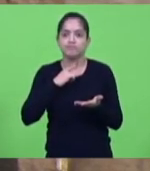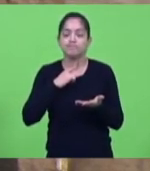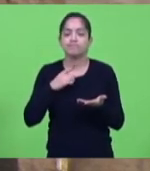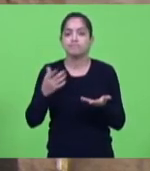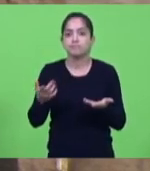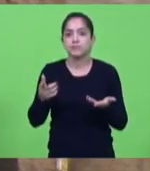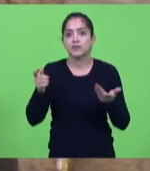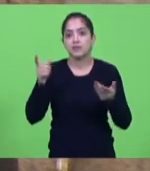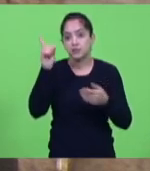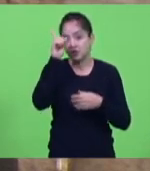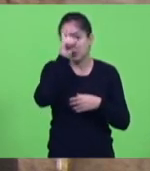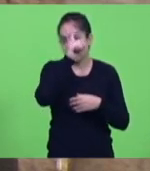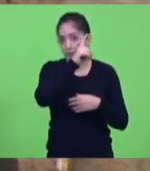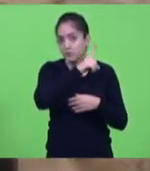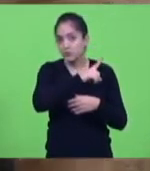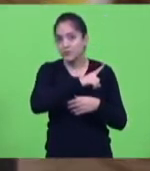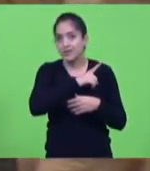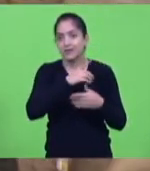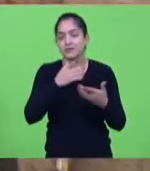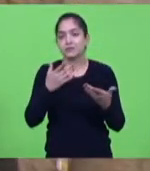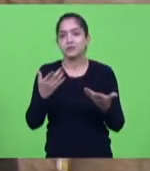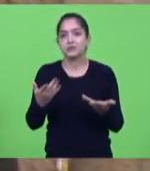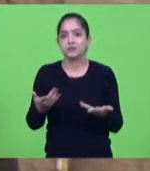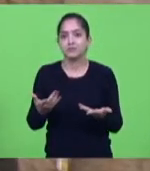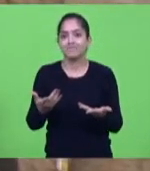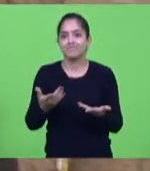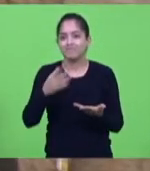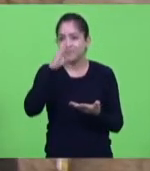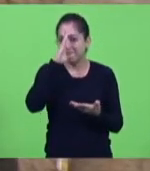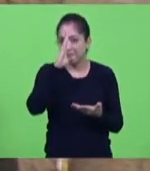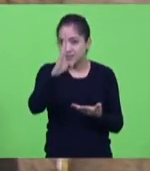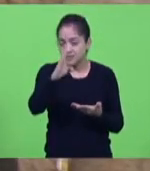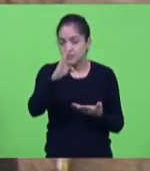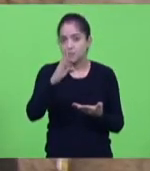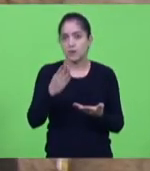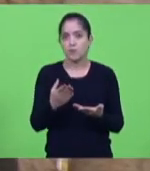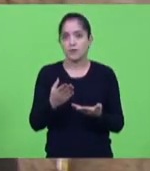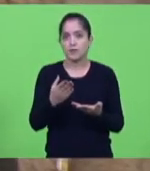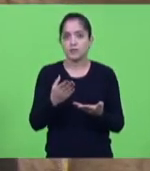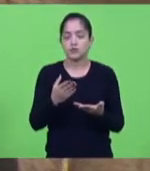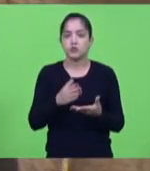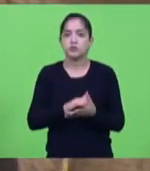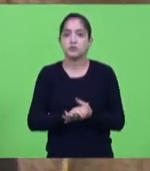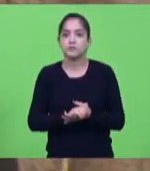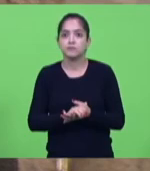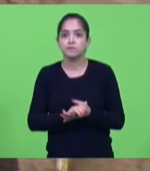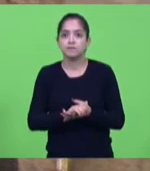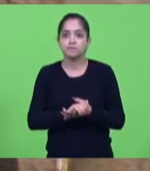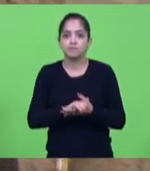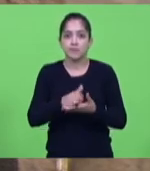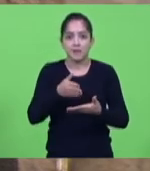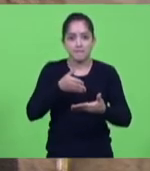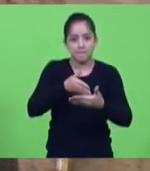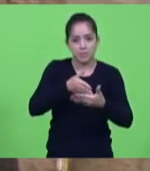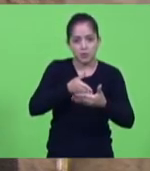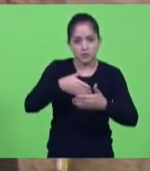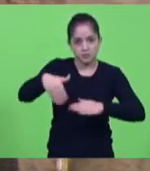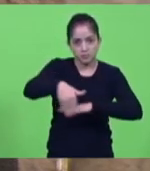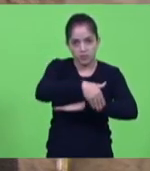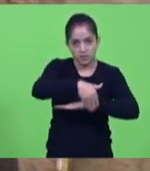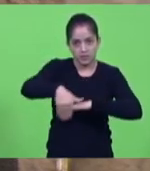uma dificuldade intensa, principalmente perto do entroncamento da